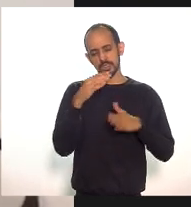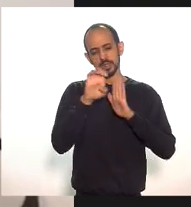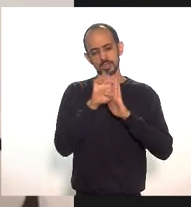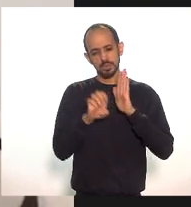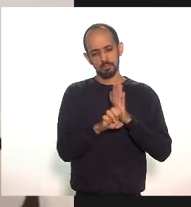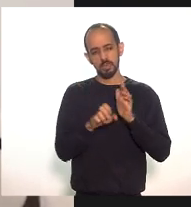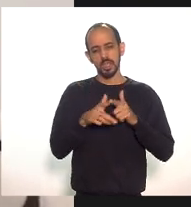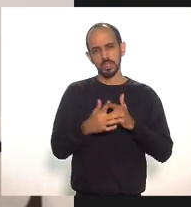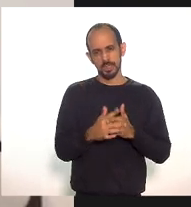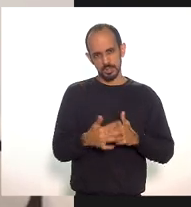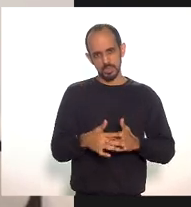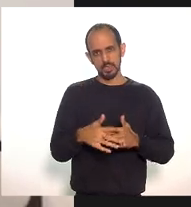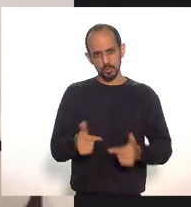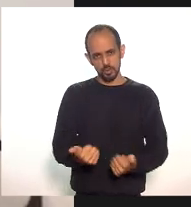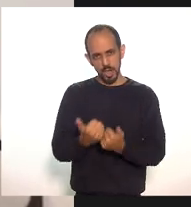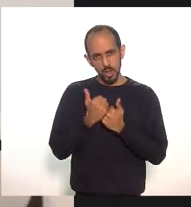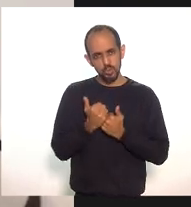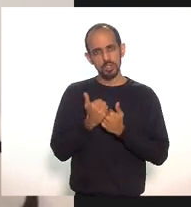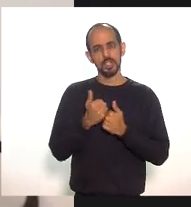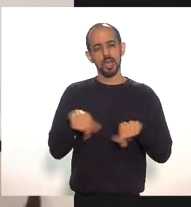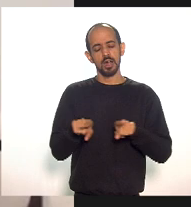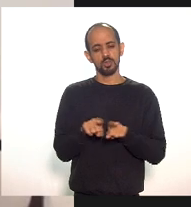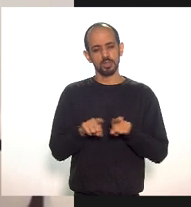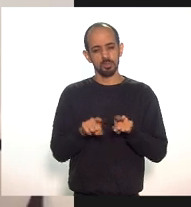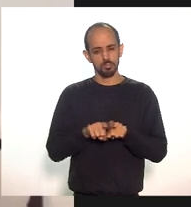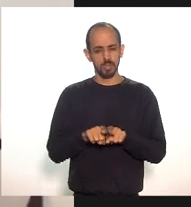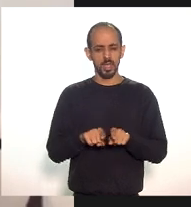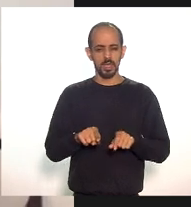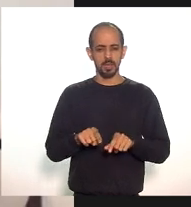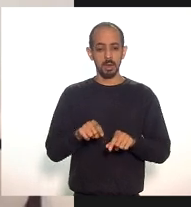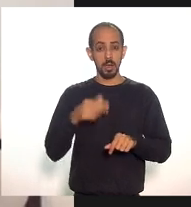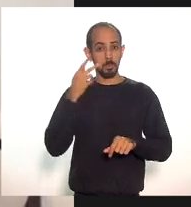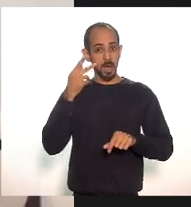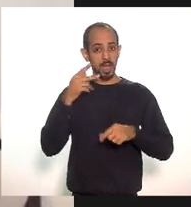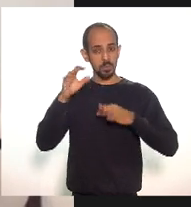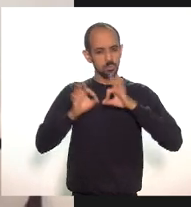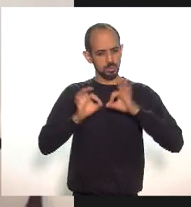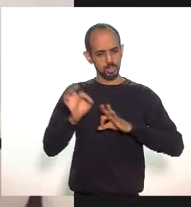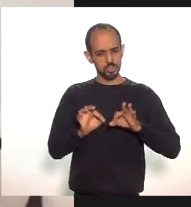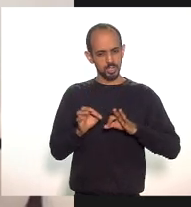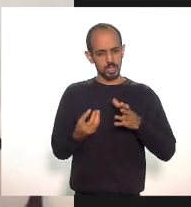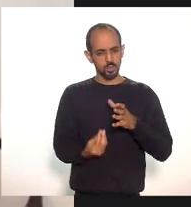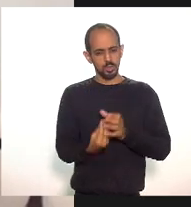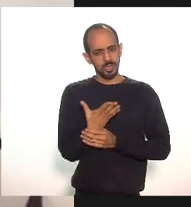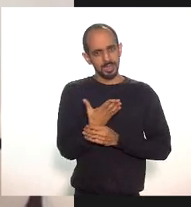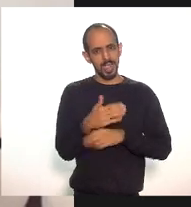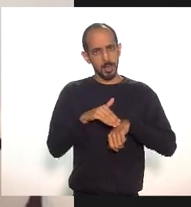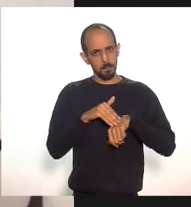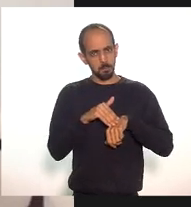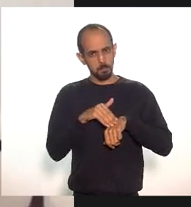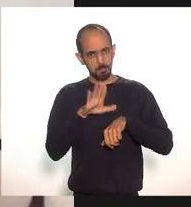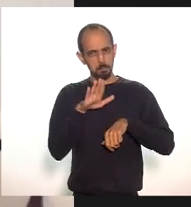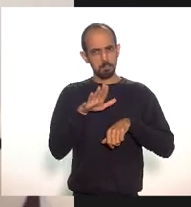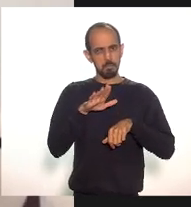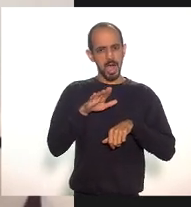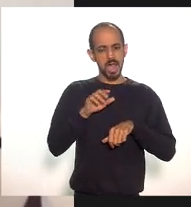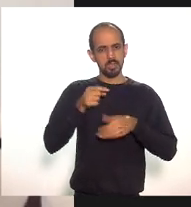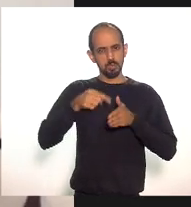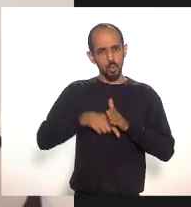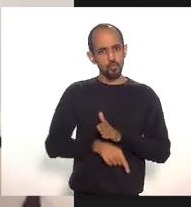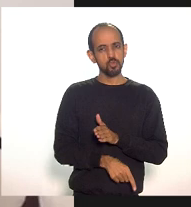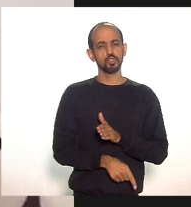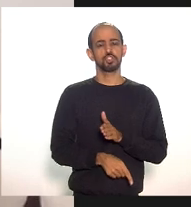que contribuíram e muito para que o projeto ele ficasse criasse mais cor ficasse bem mais